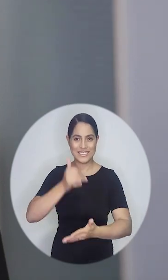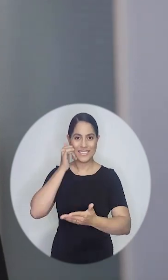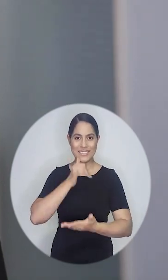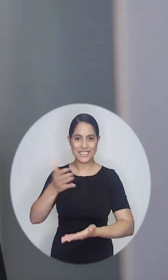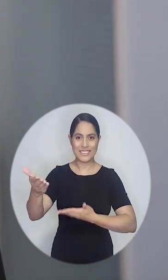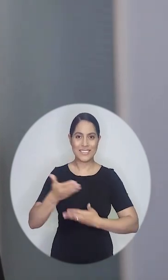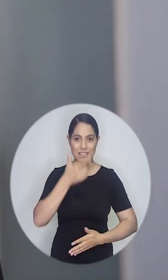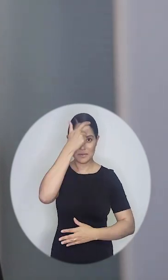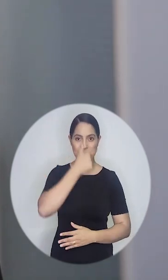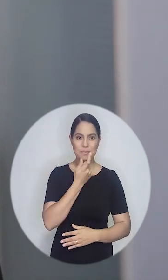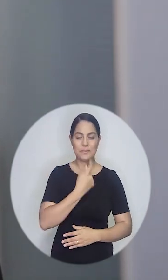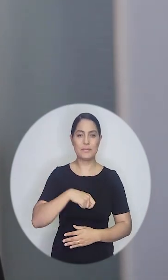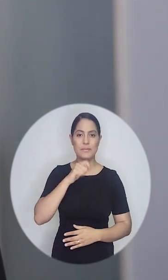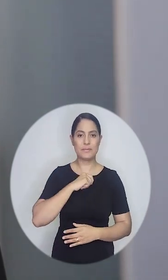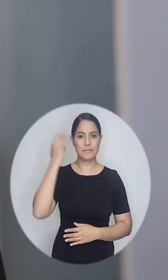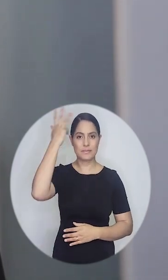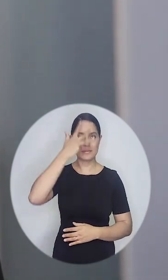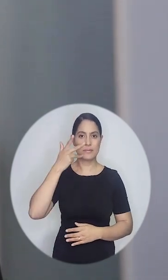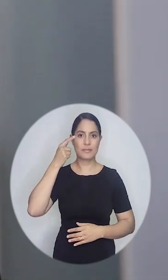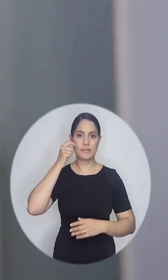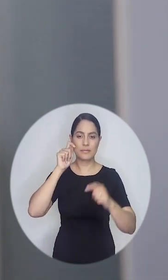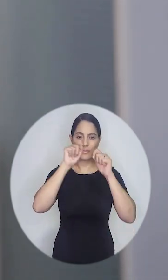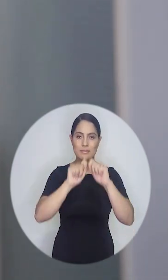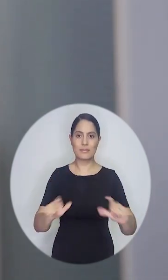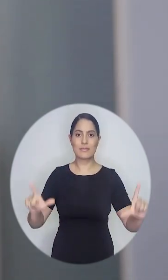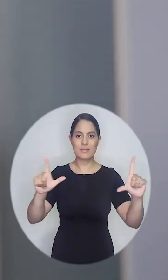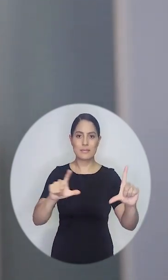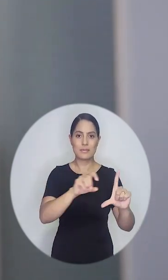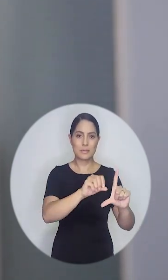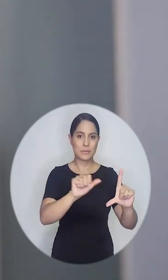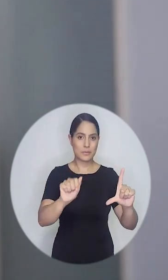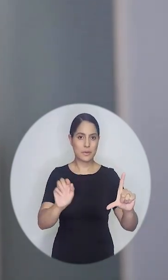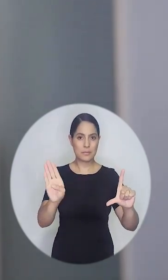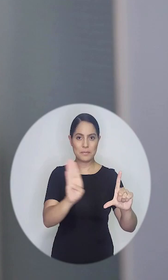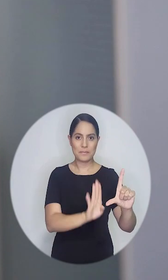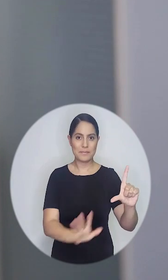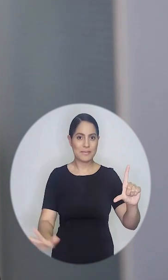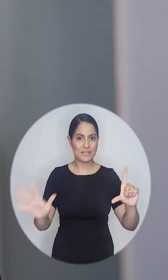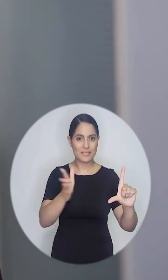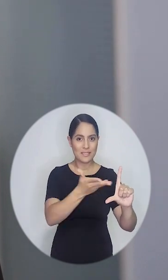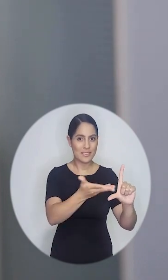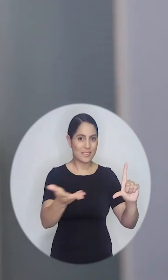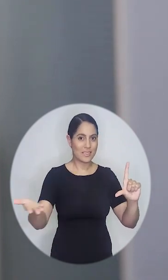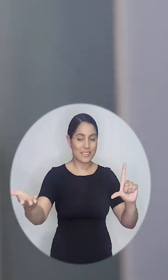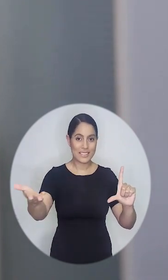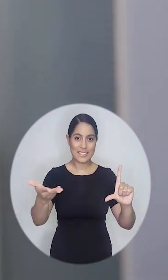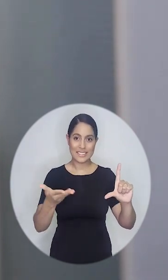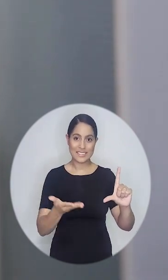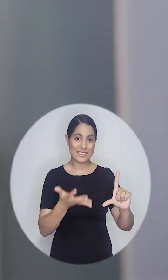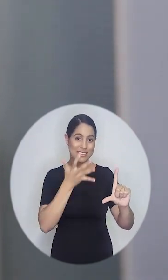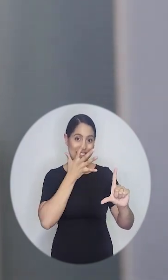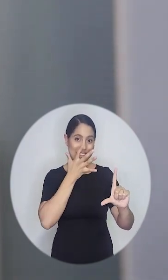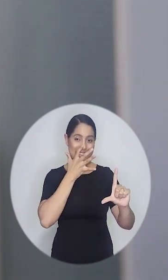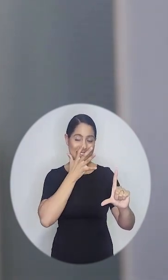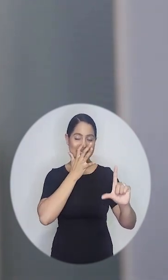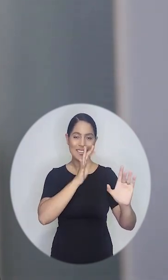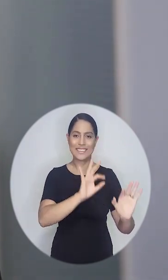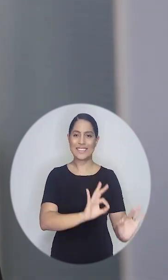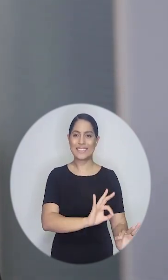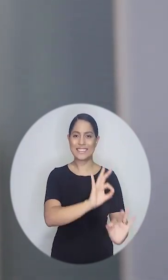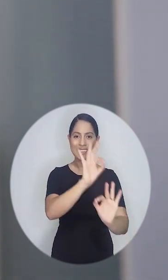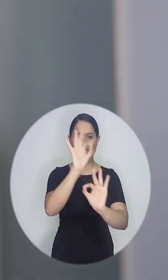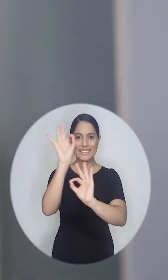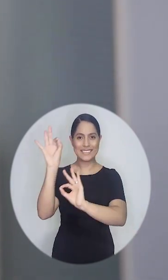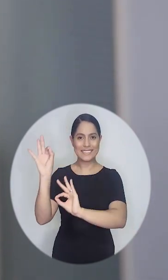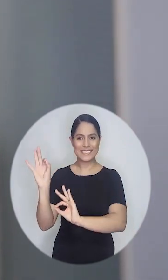Olá, seja bem-vindo, seja bem-vinda. Eu sou Mariana Xavier e esse é o programa OAB Nacional. A partir de agora, você é o nosso